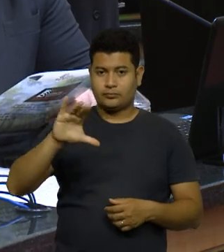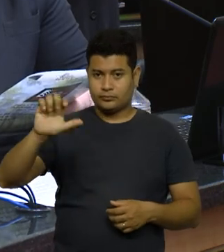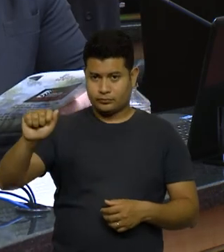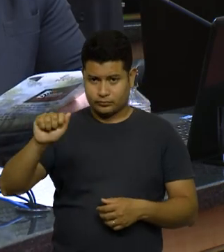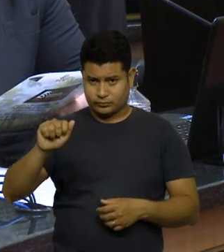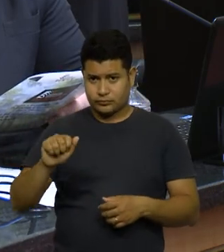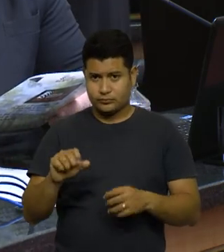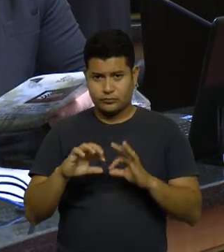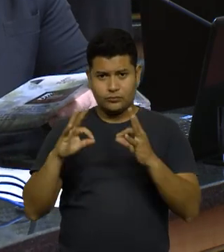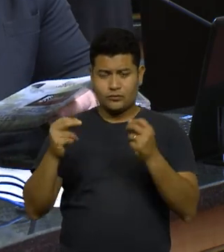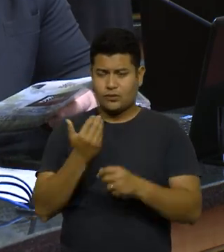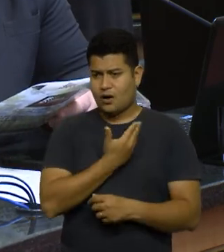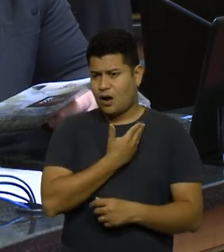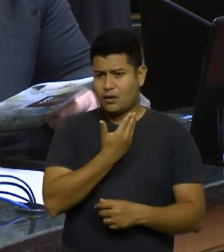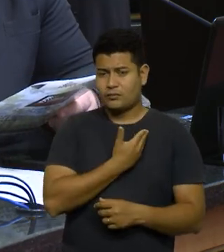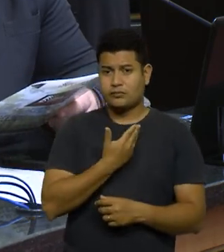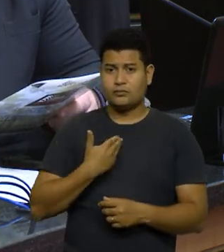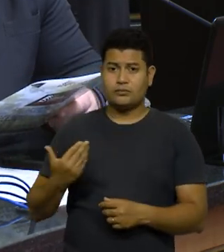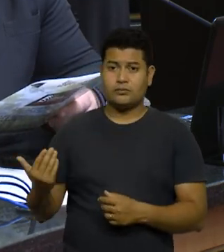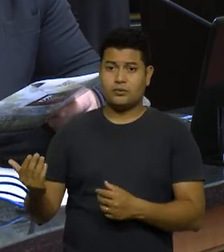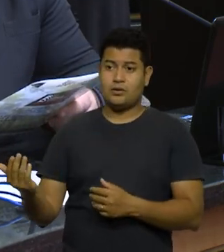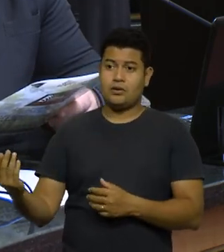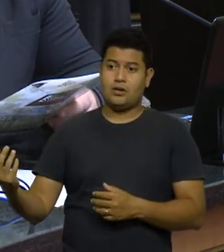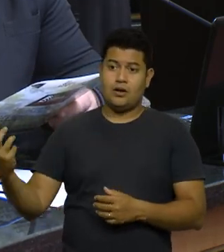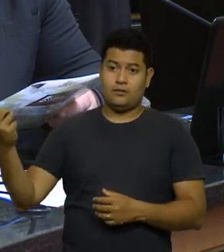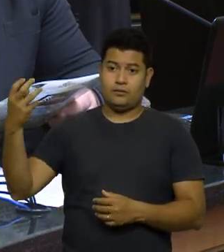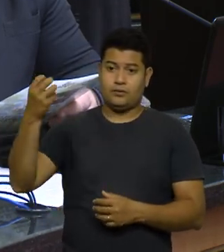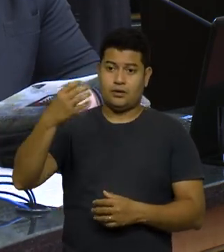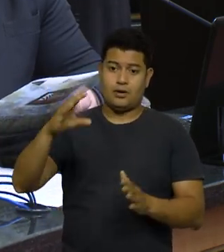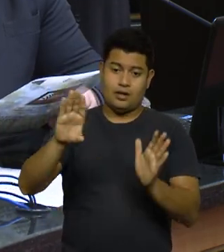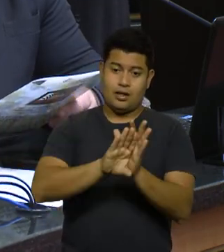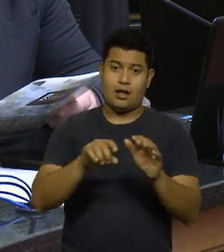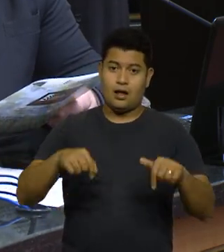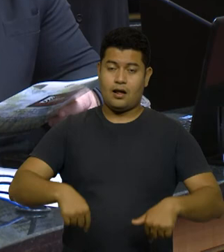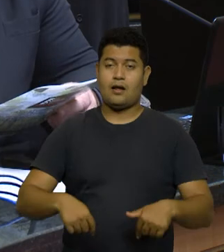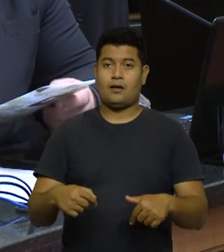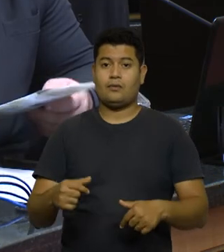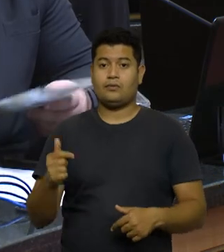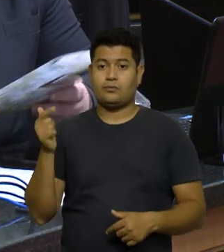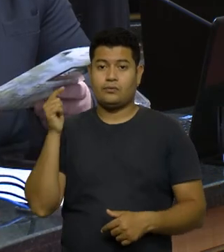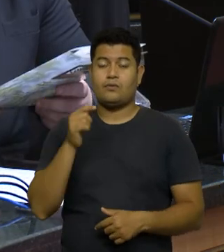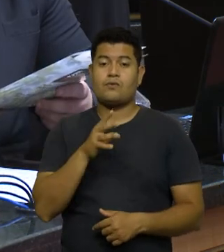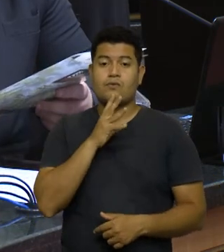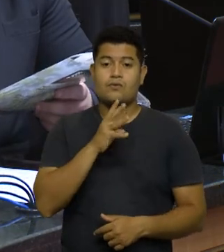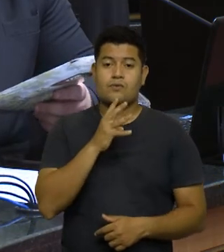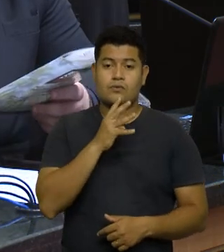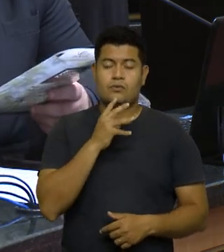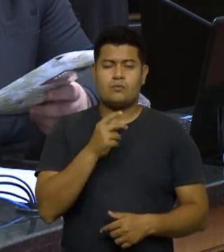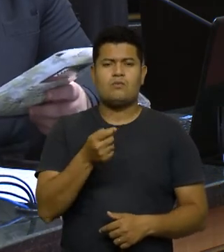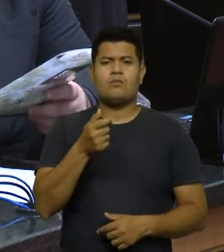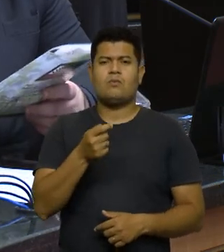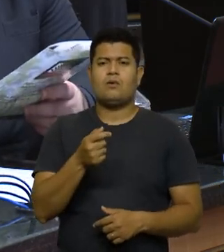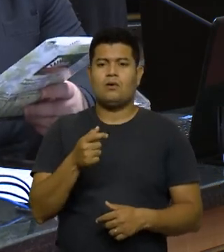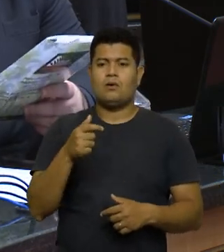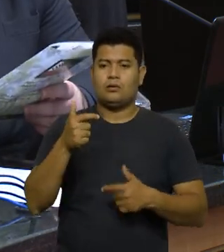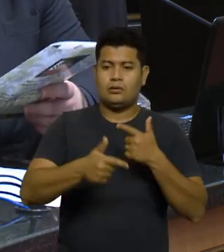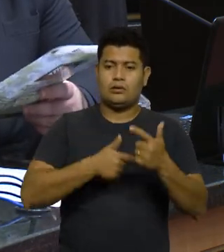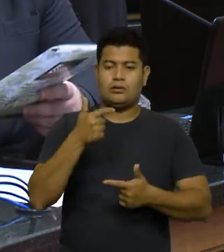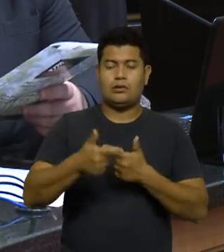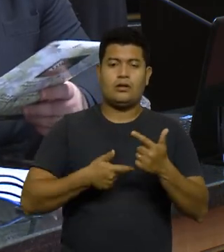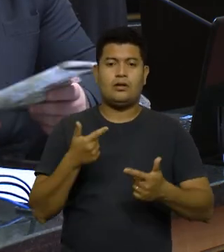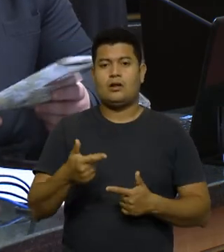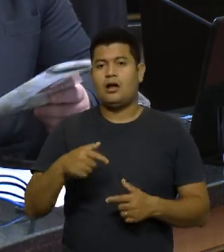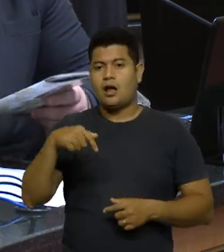nossos amigos que vieram da cidade de Alfredo Wagner conhecer um pouquinho do trabalho do seu parlamentar, de todos nós